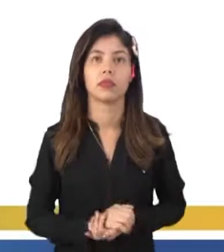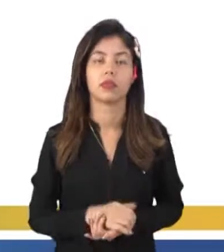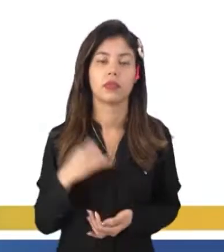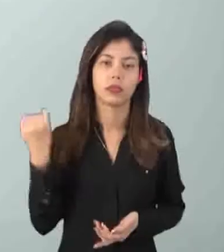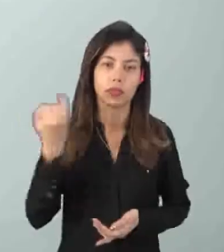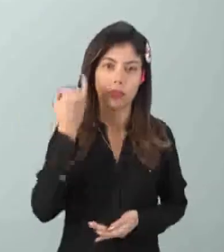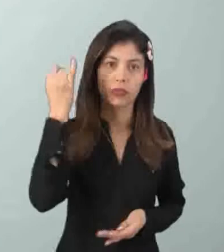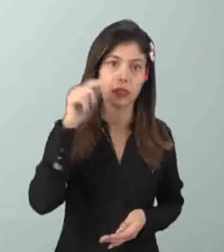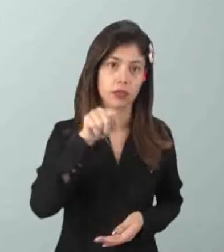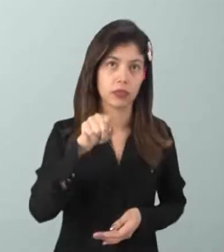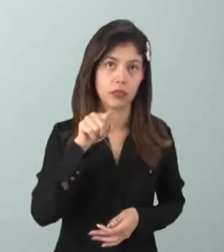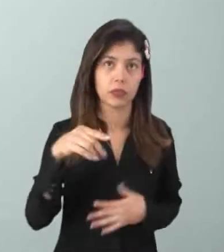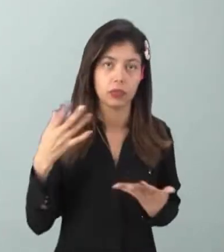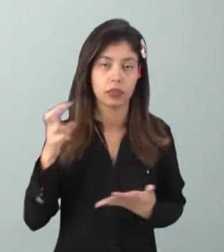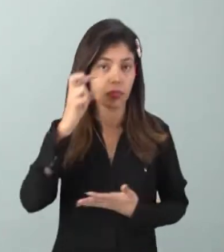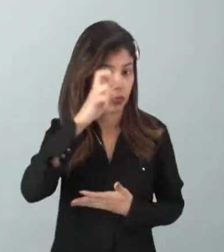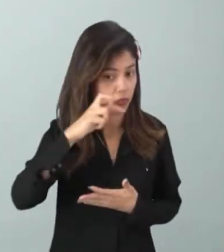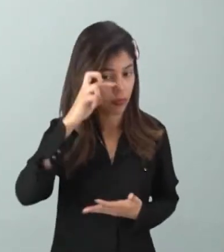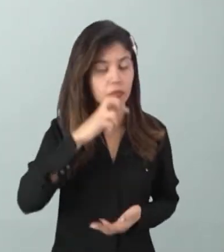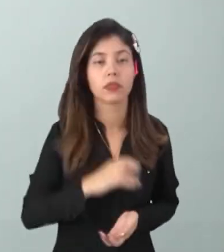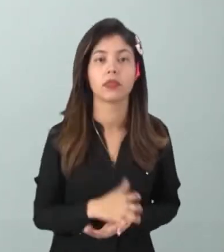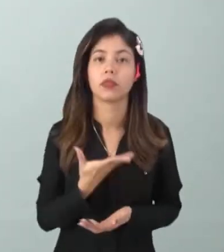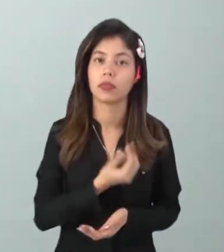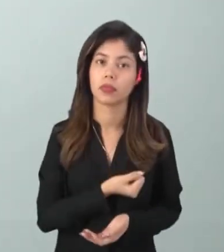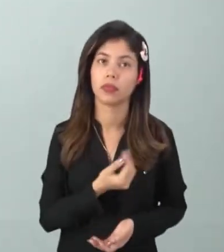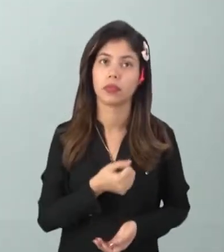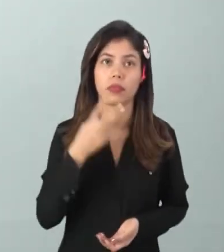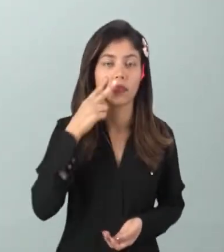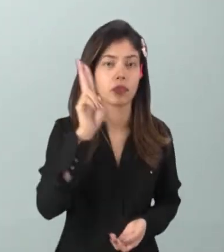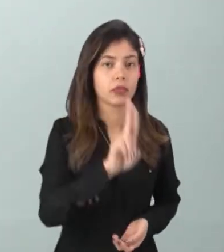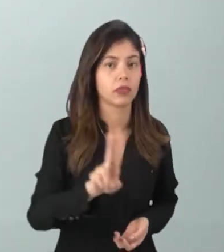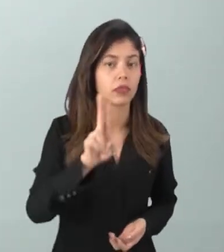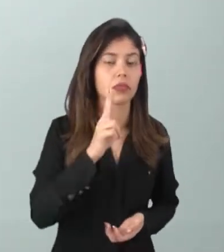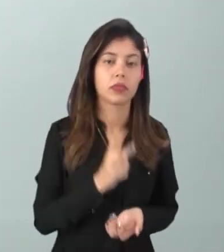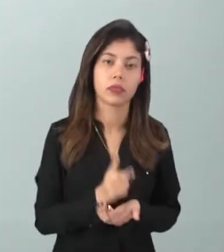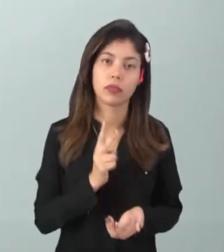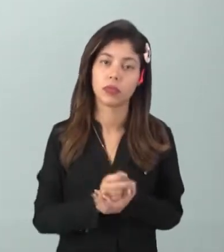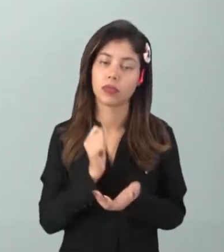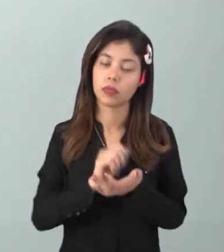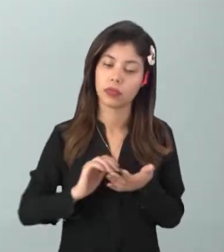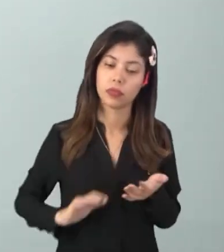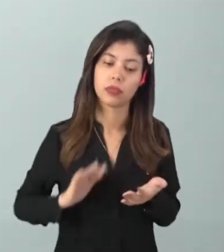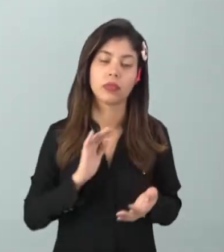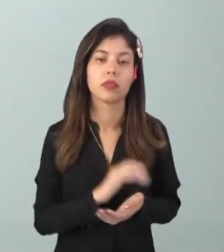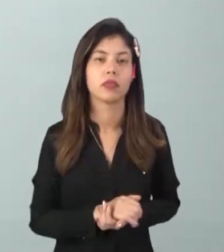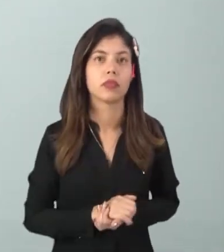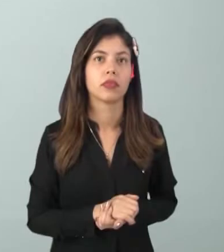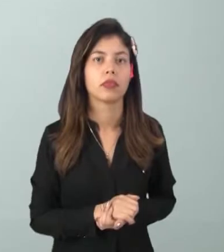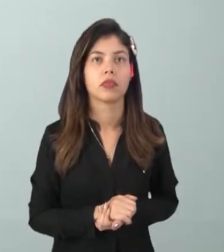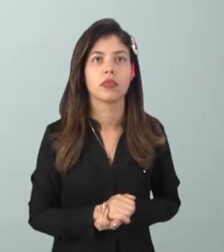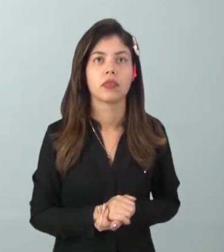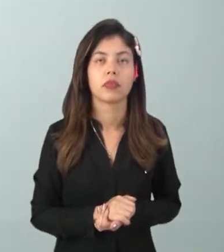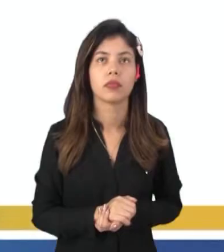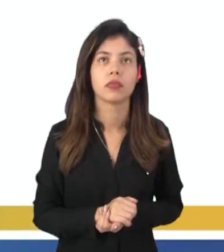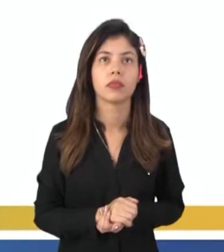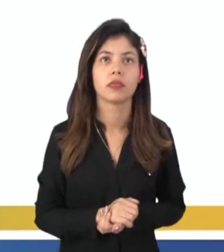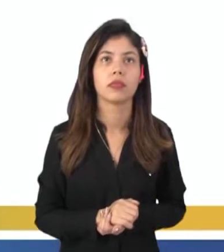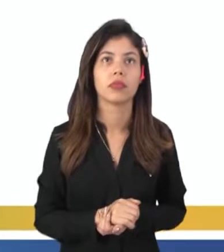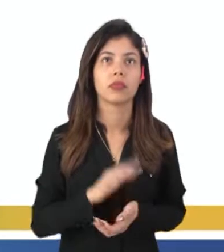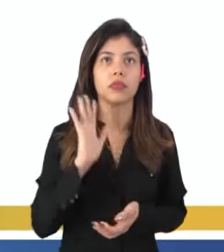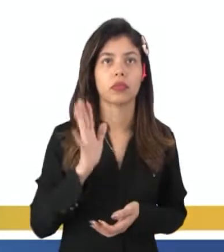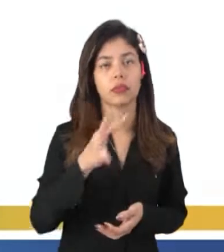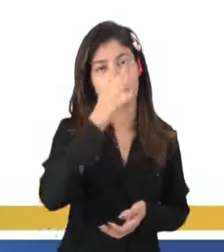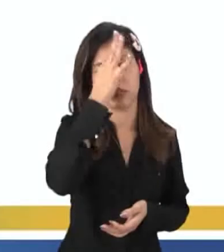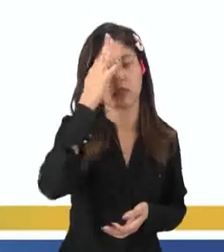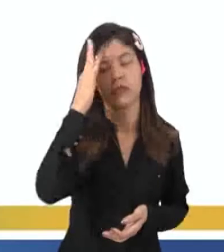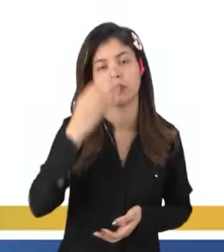muito importantes você observar e enumerar, porque nós vamos usar no nosso exercitando esse quadrozinho. Já na filosofia